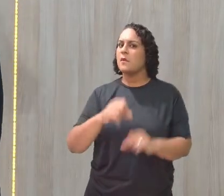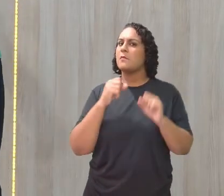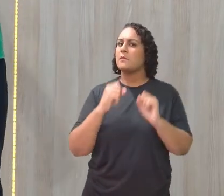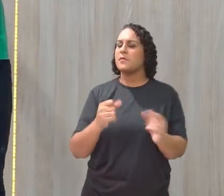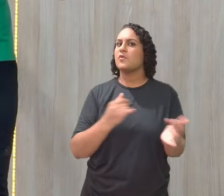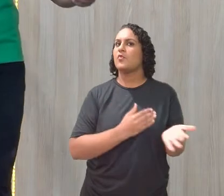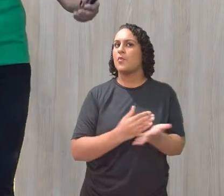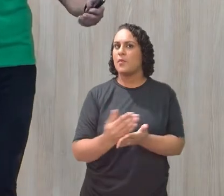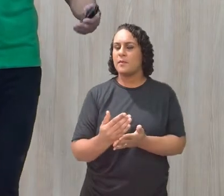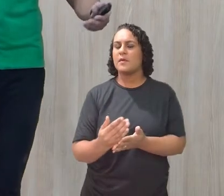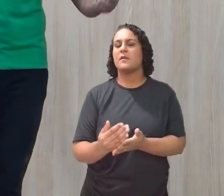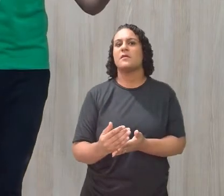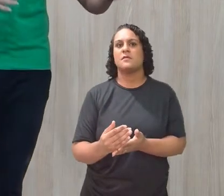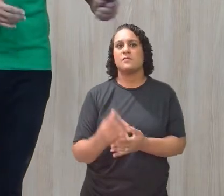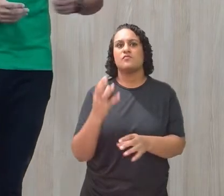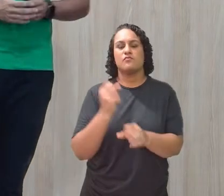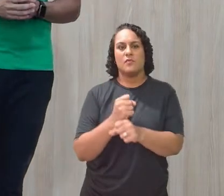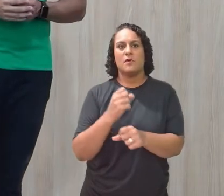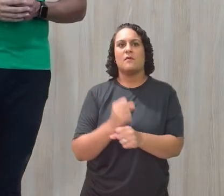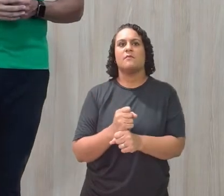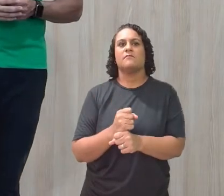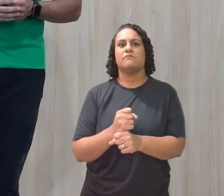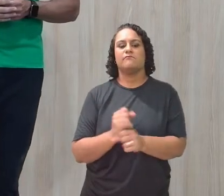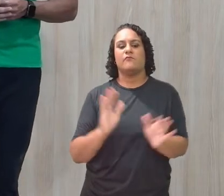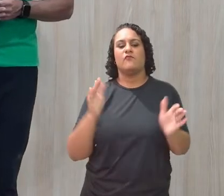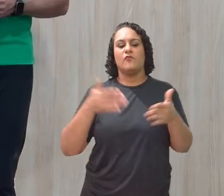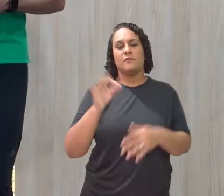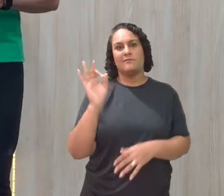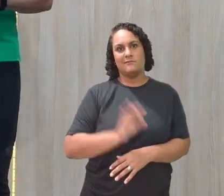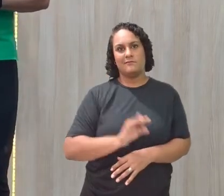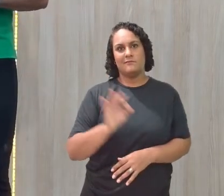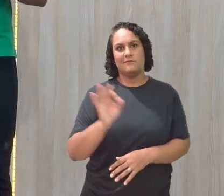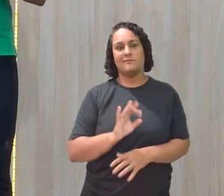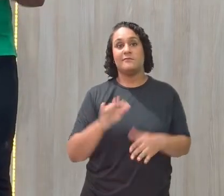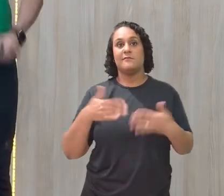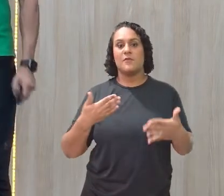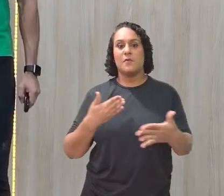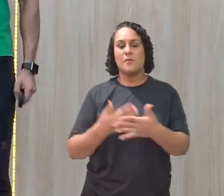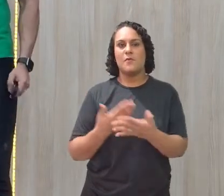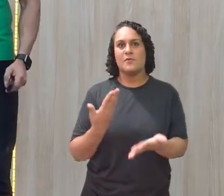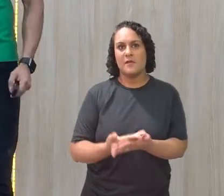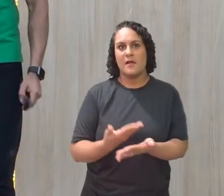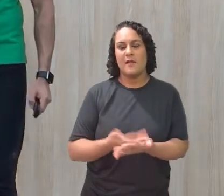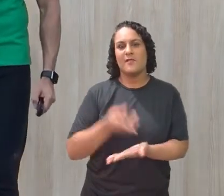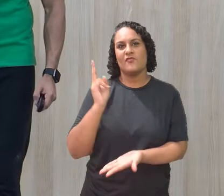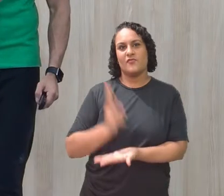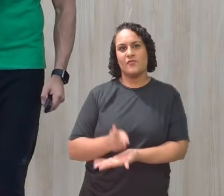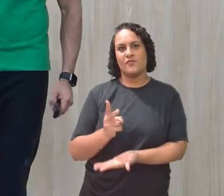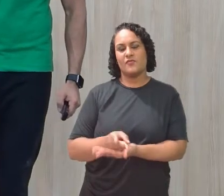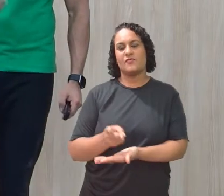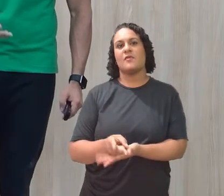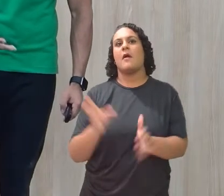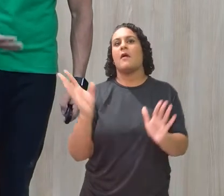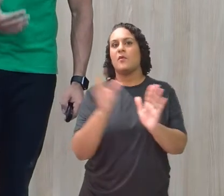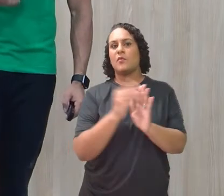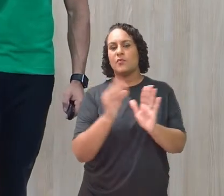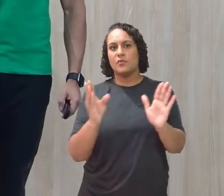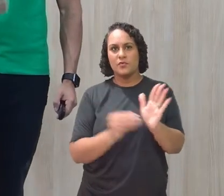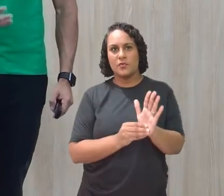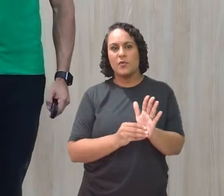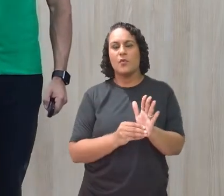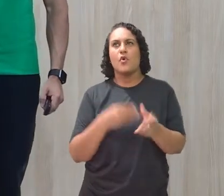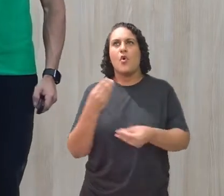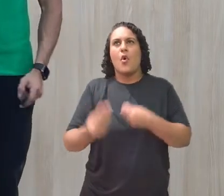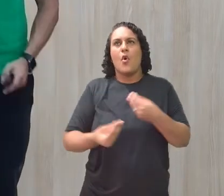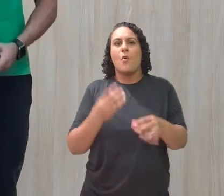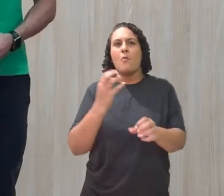no começo, em relação à porcentagem, tá bom? Então, próxima aula a gente vai dar continuidade a essa ideia aí do